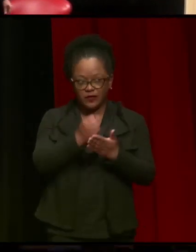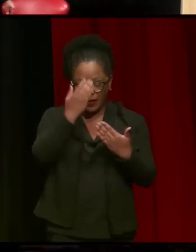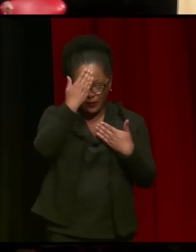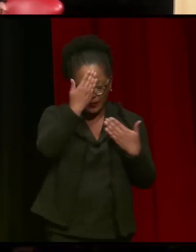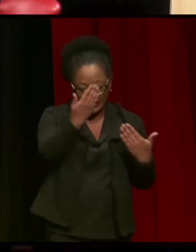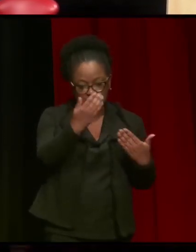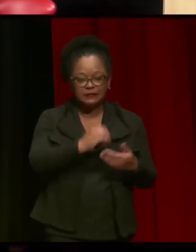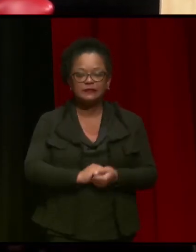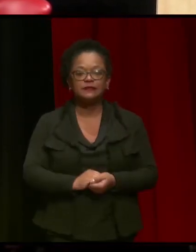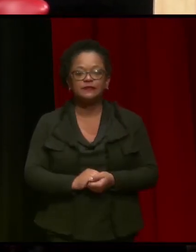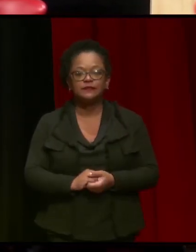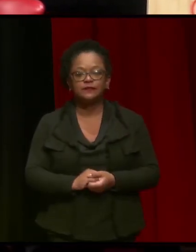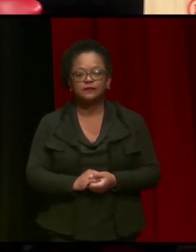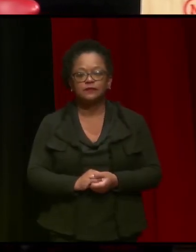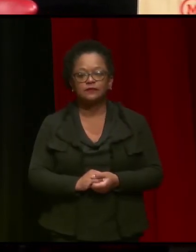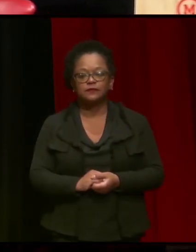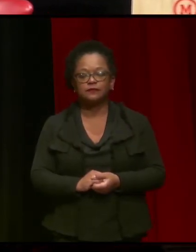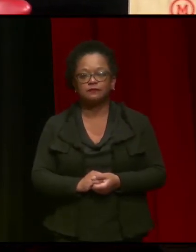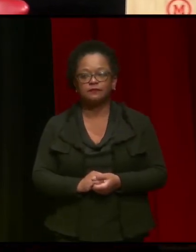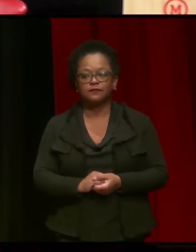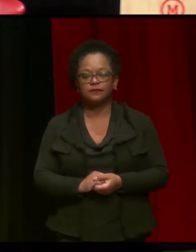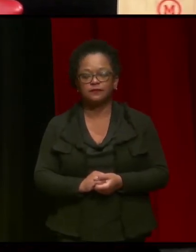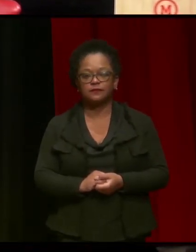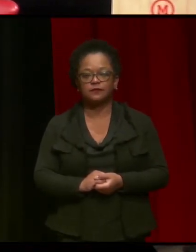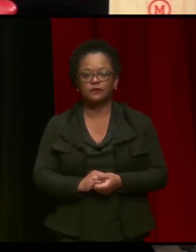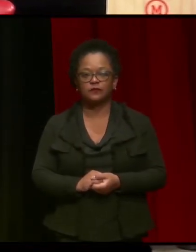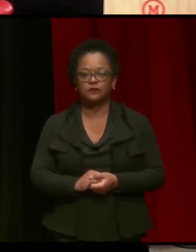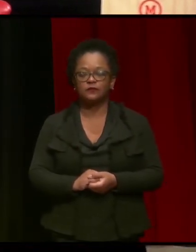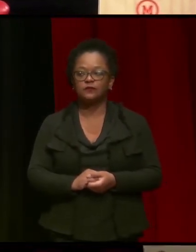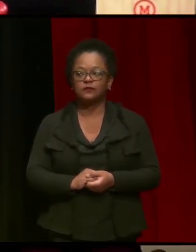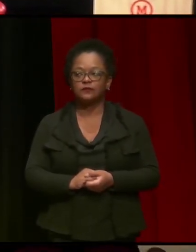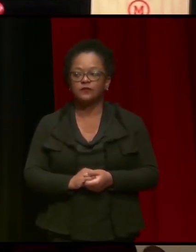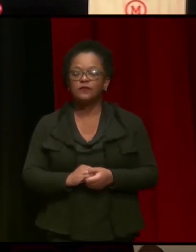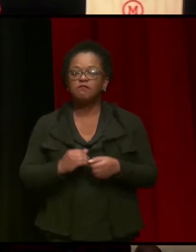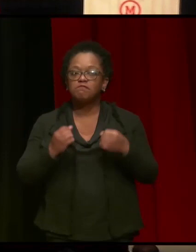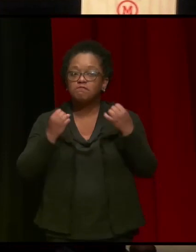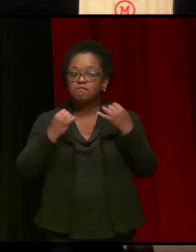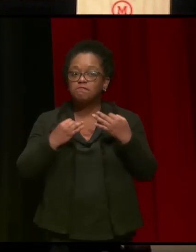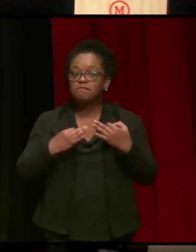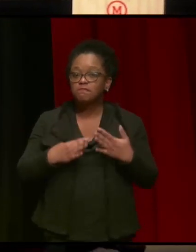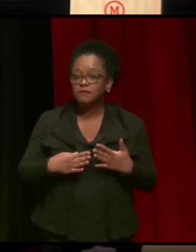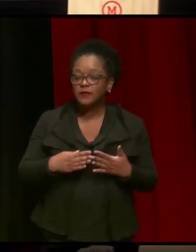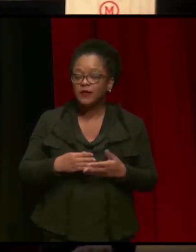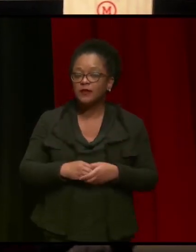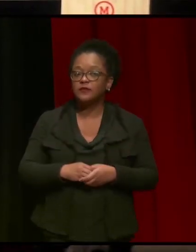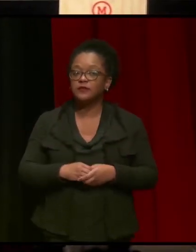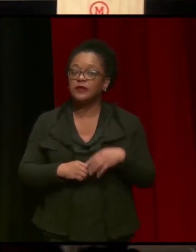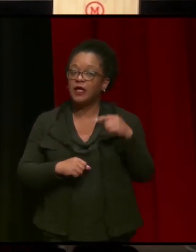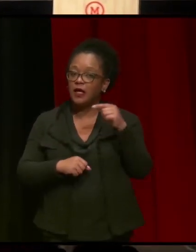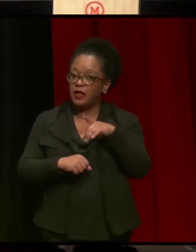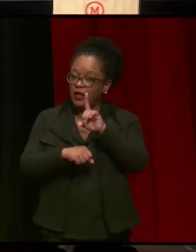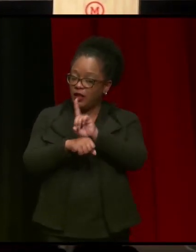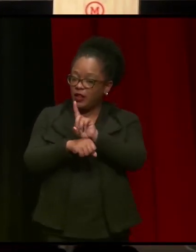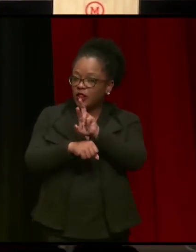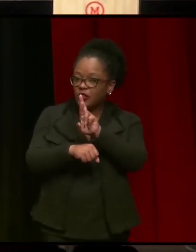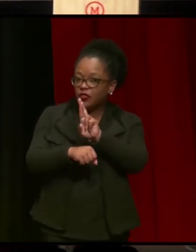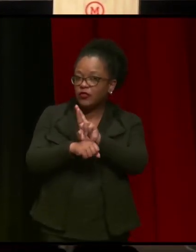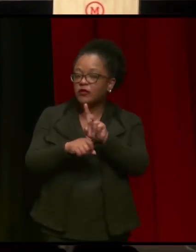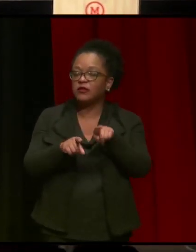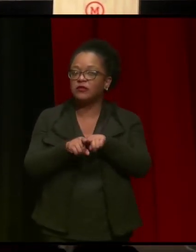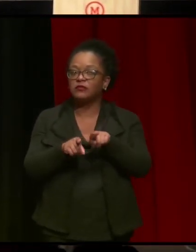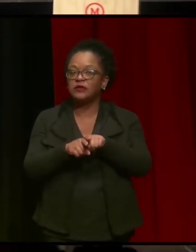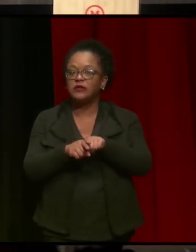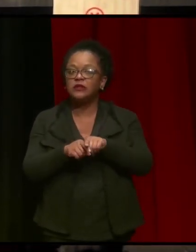gente. Eu falei para vocês que eu ia falar do Dr. Jeff Gibbs. Ele é professor emérito de Novo